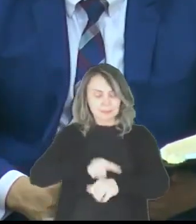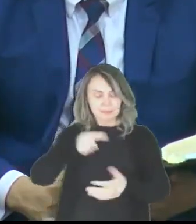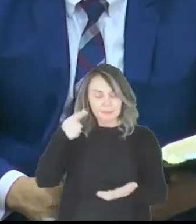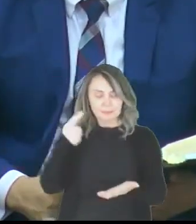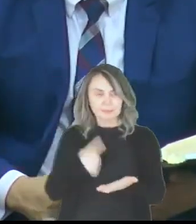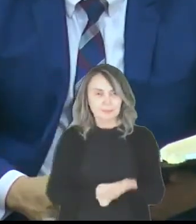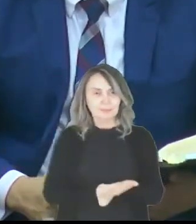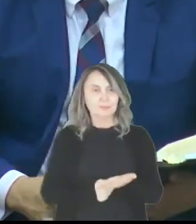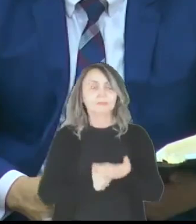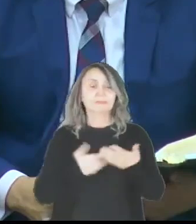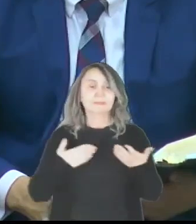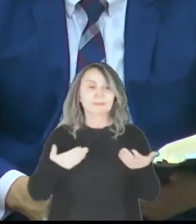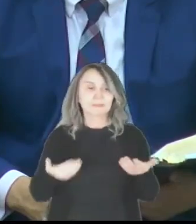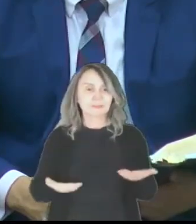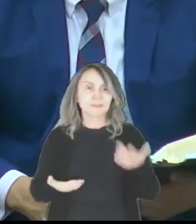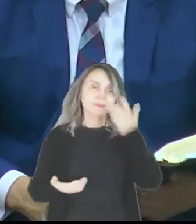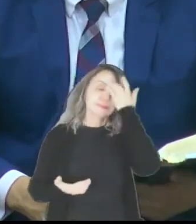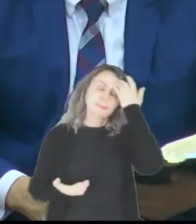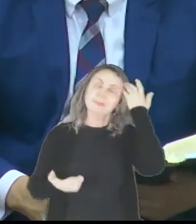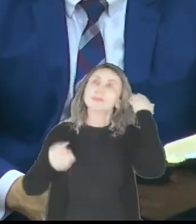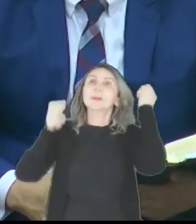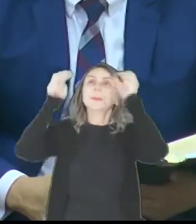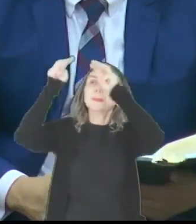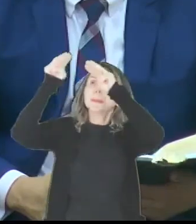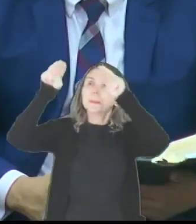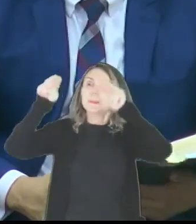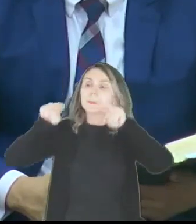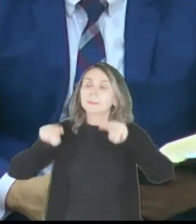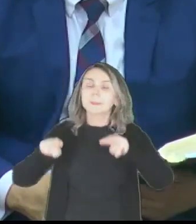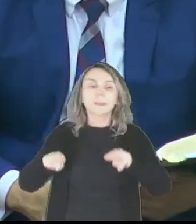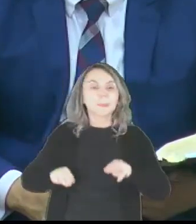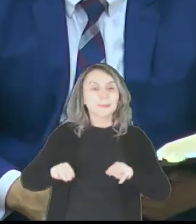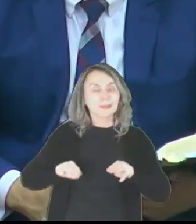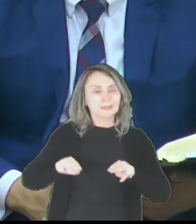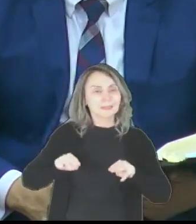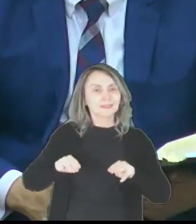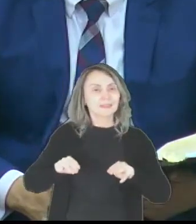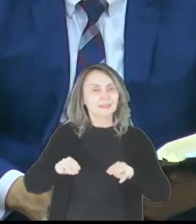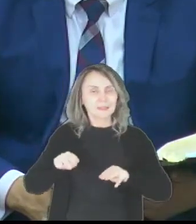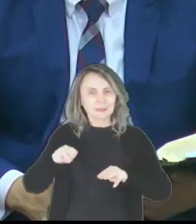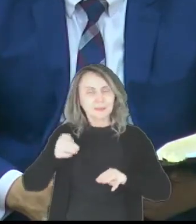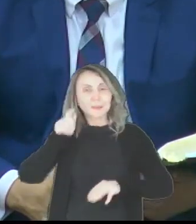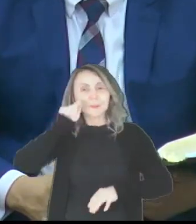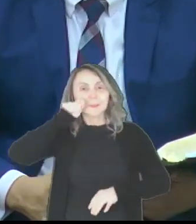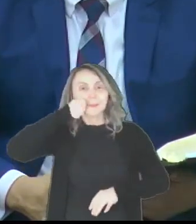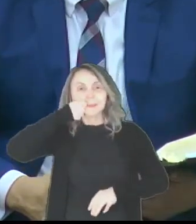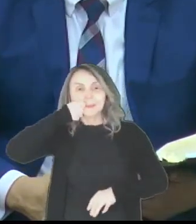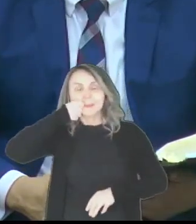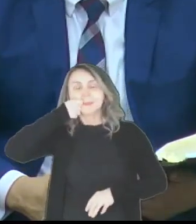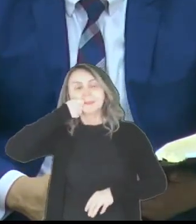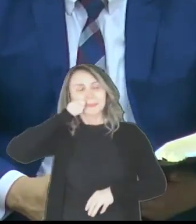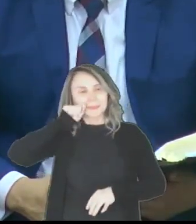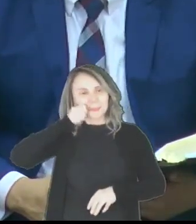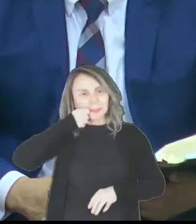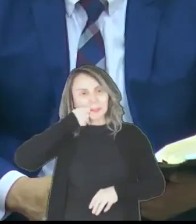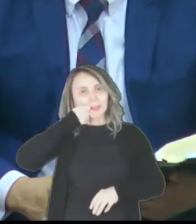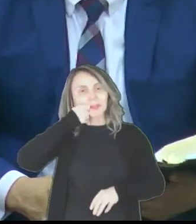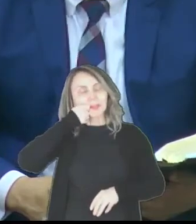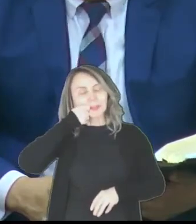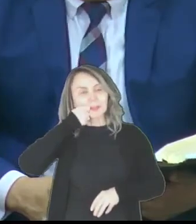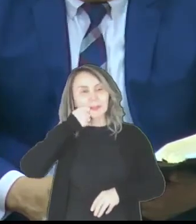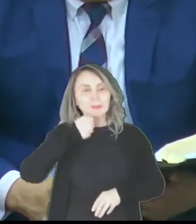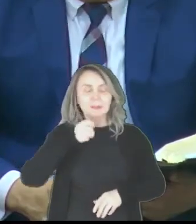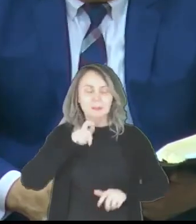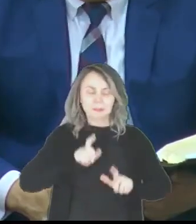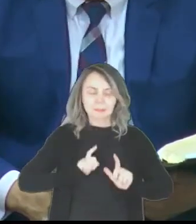Então, irmãos, aquele maná que caiu, aquele pão que sustentou os israelitas por